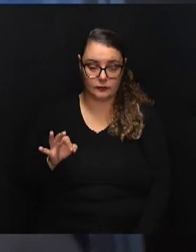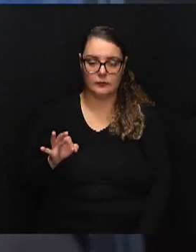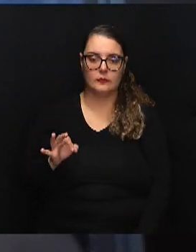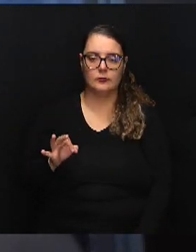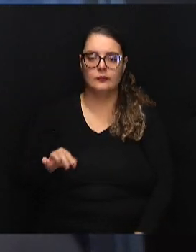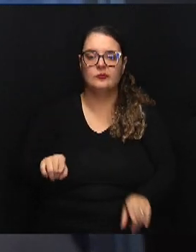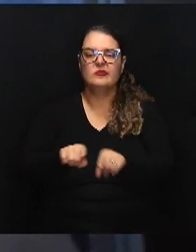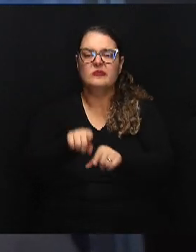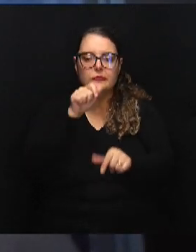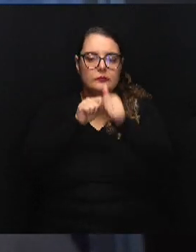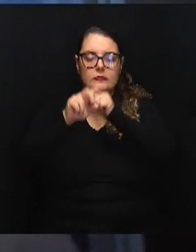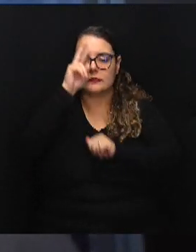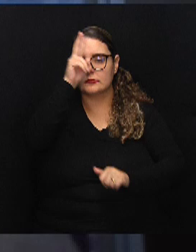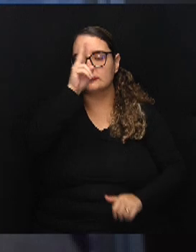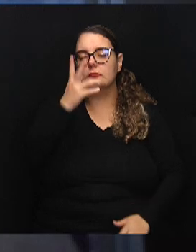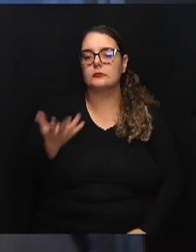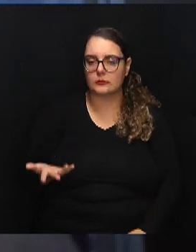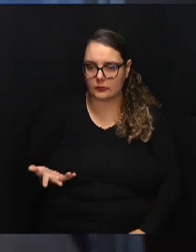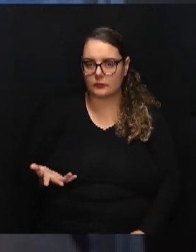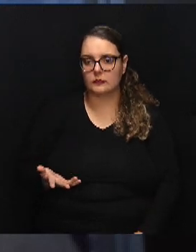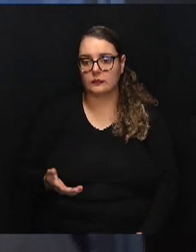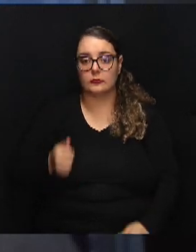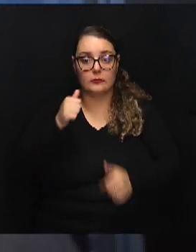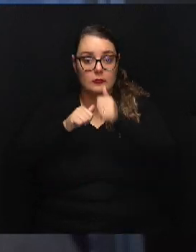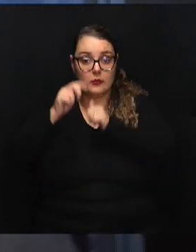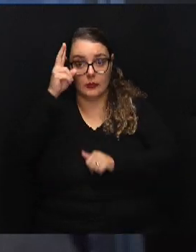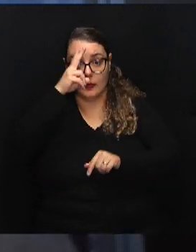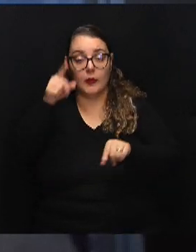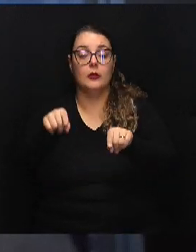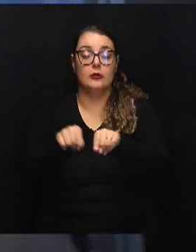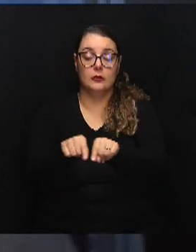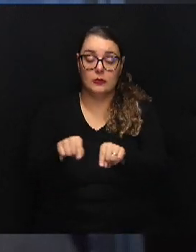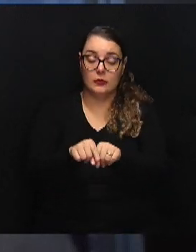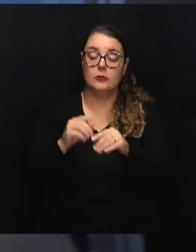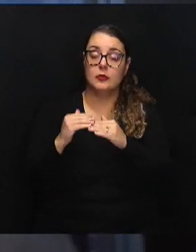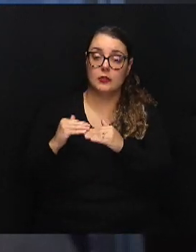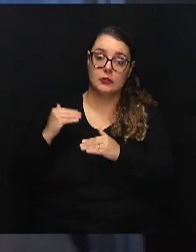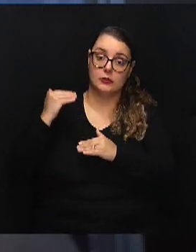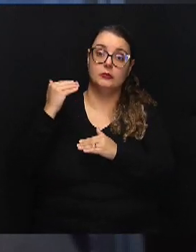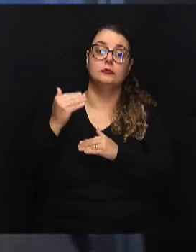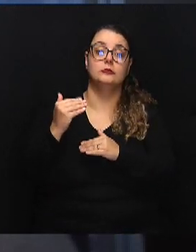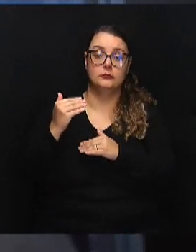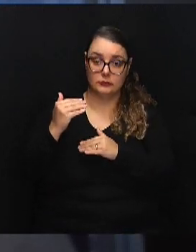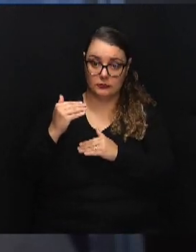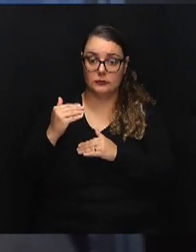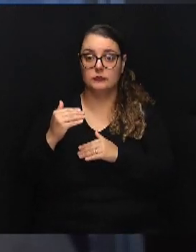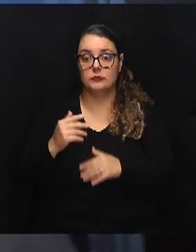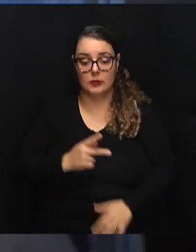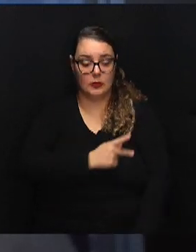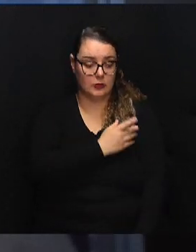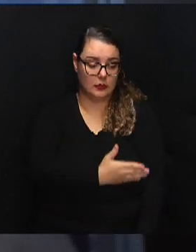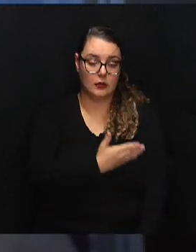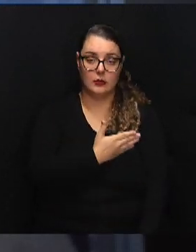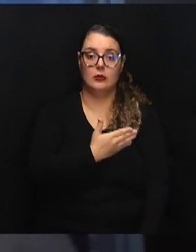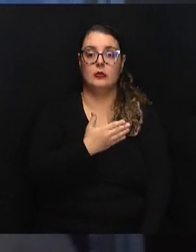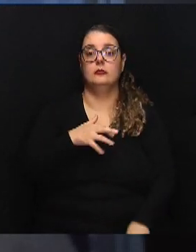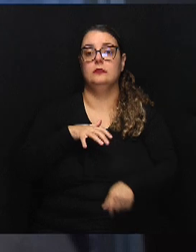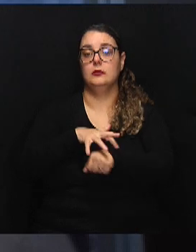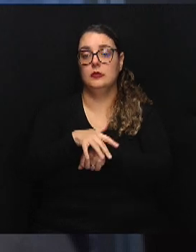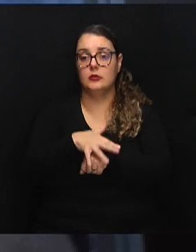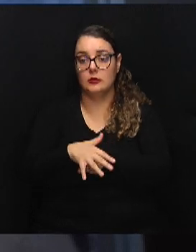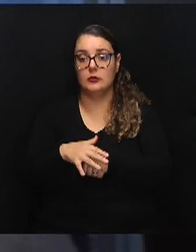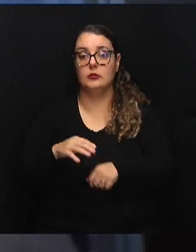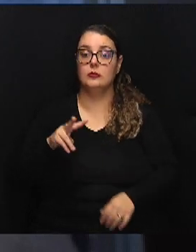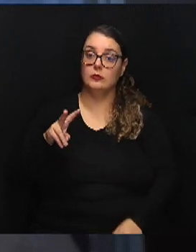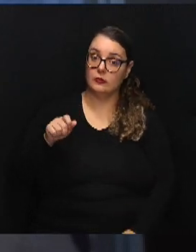o álcool em excesso, né? Porque a bebida alcoólica também em excesso eleva a pressão arterial, provoca inflamação nos